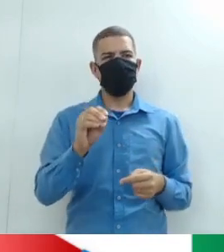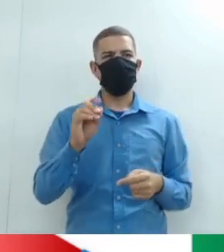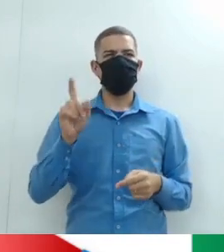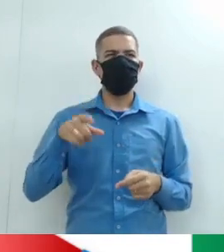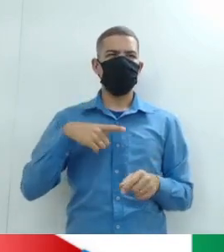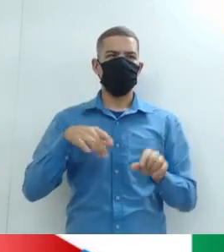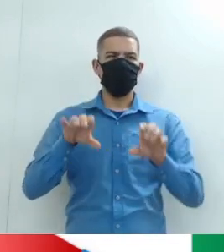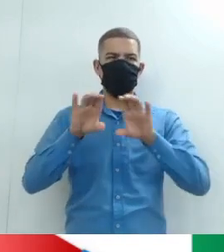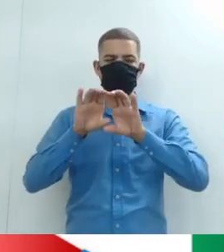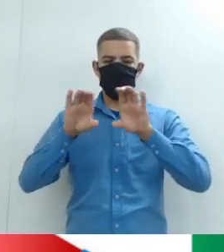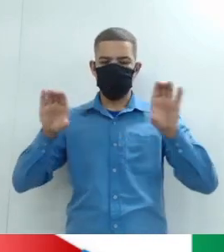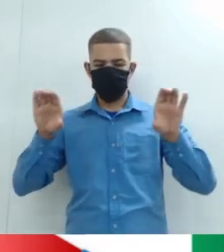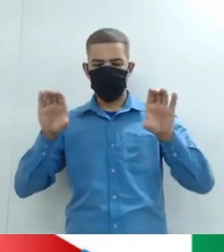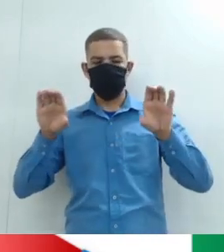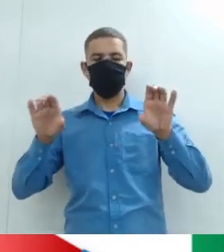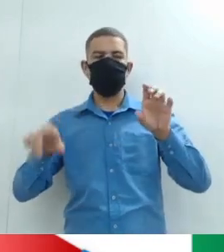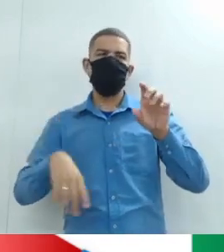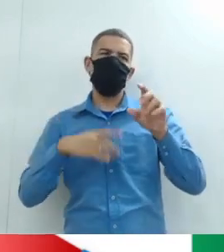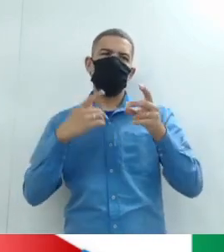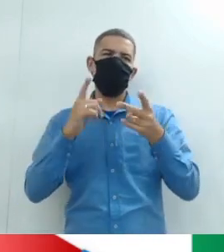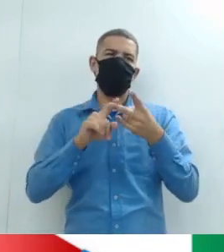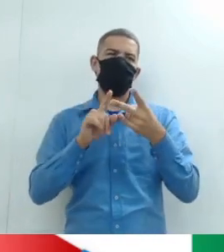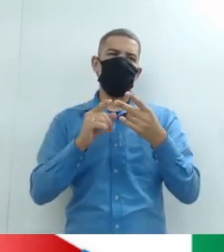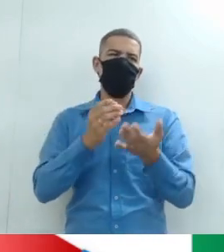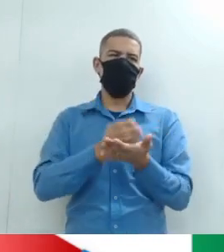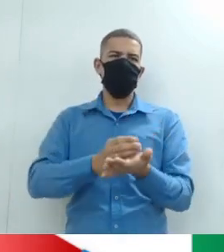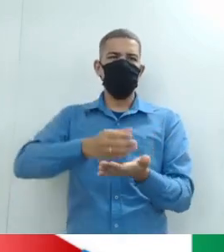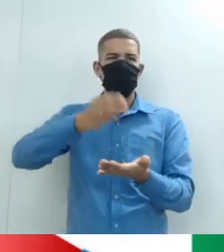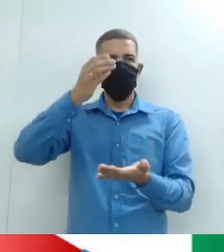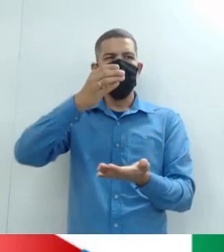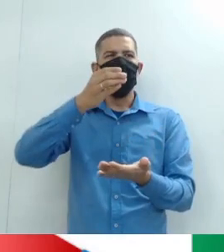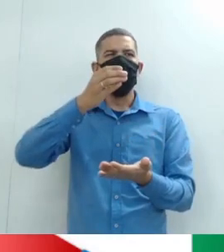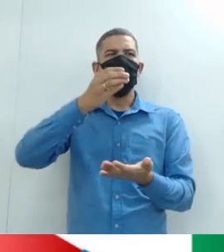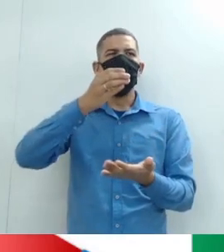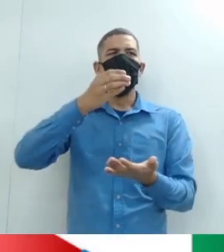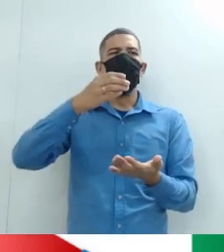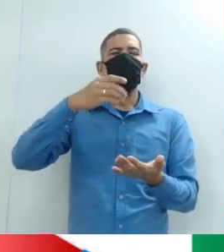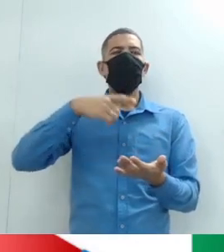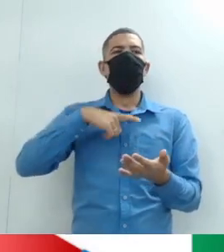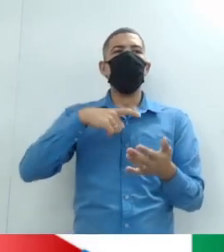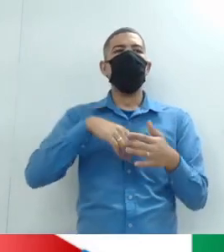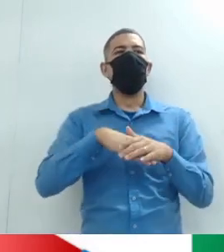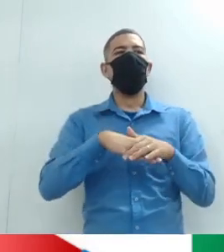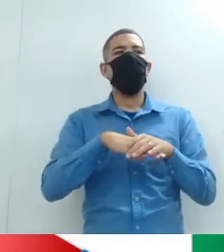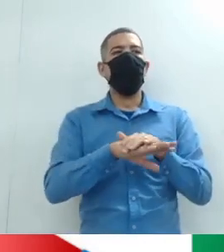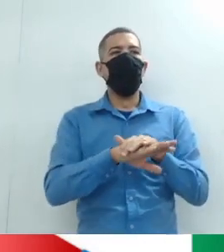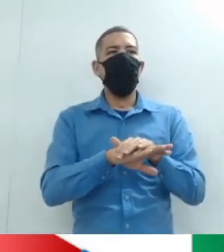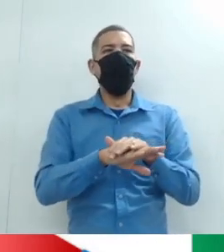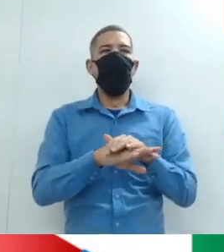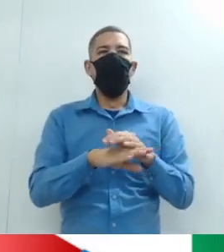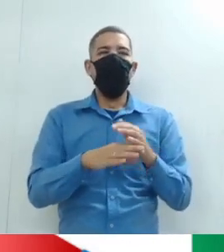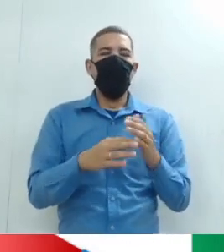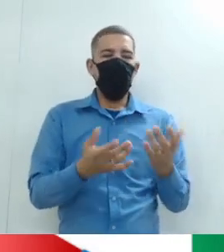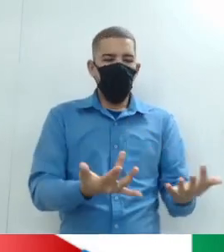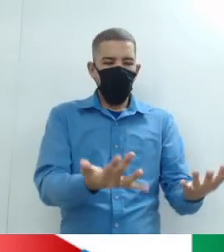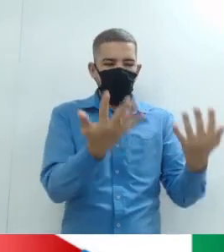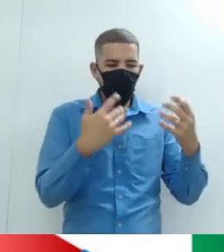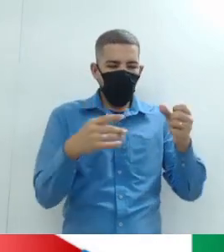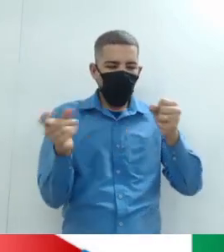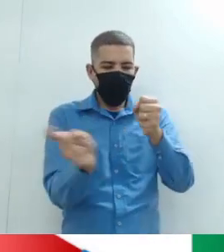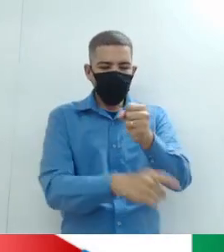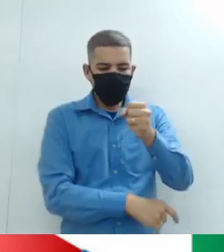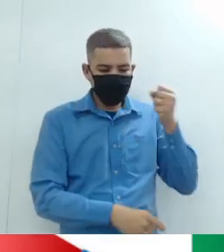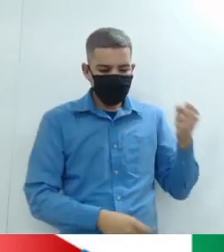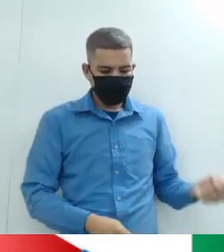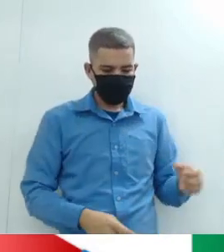paralelepípedo e um cilindro para guardar esse capim, na verdade, que não poderia ser